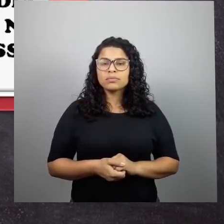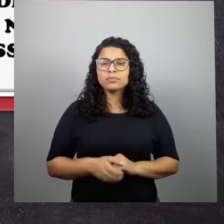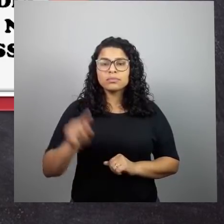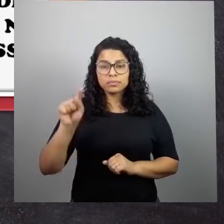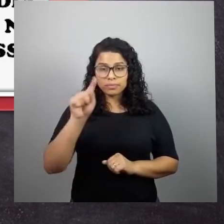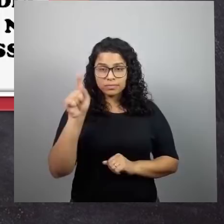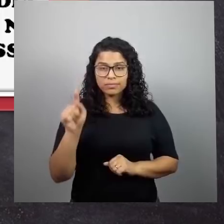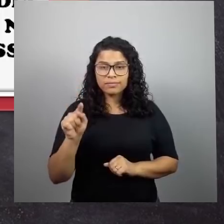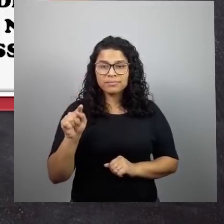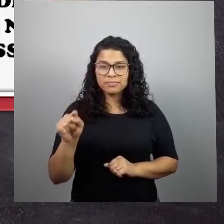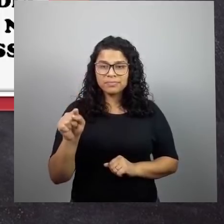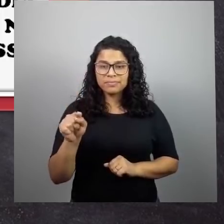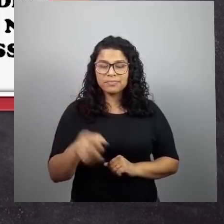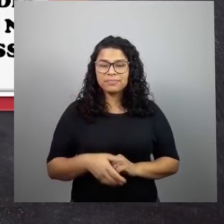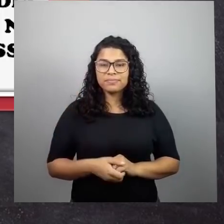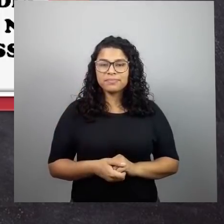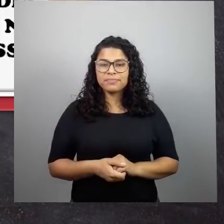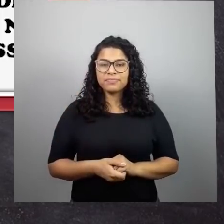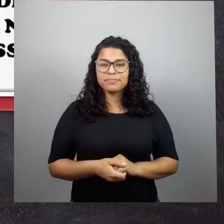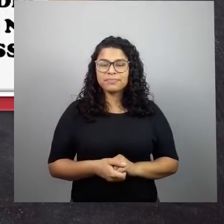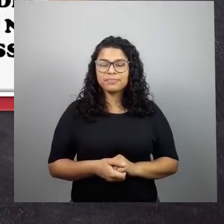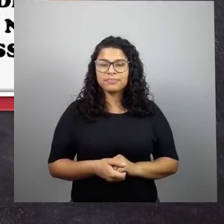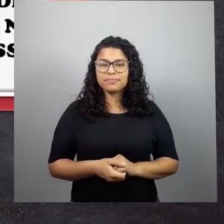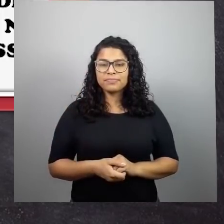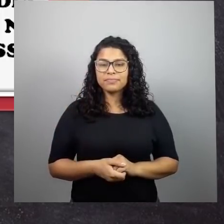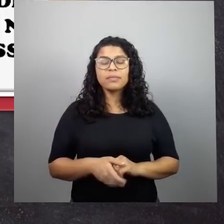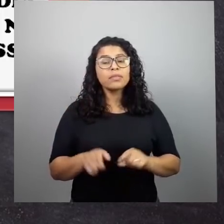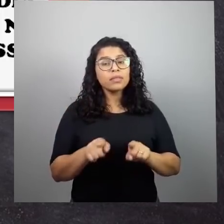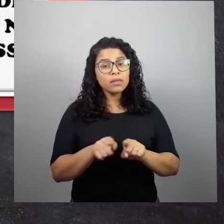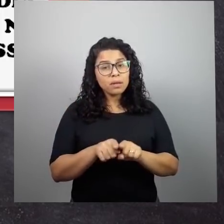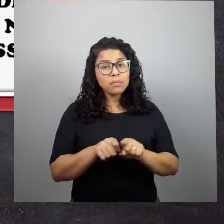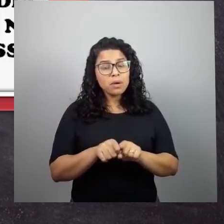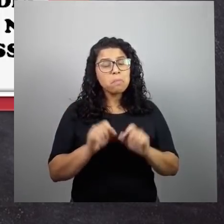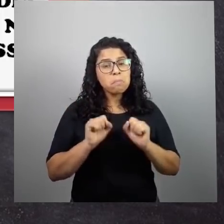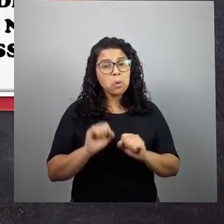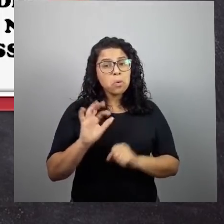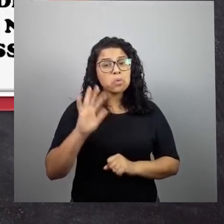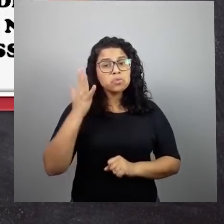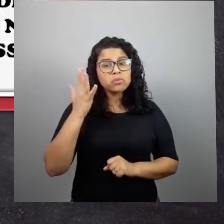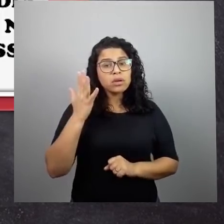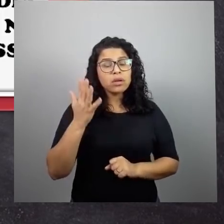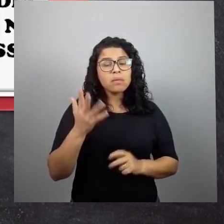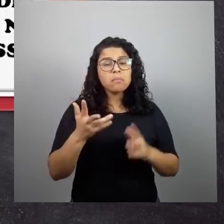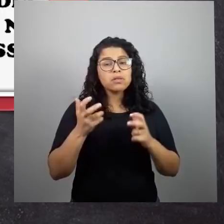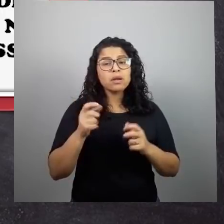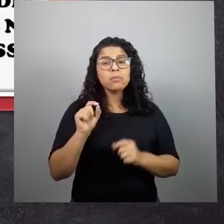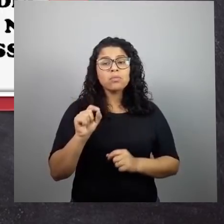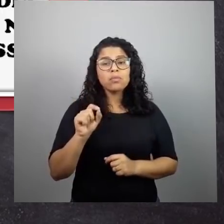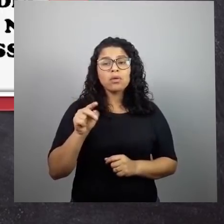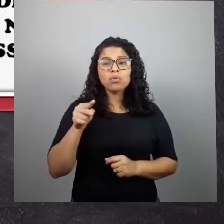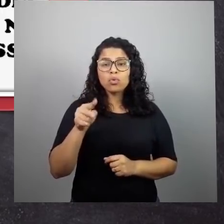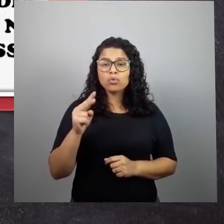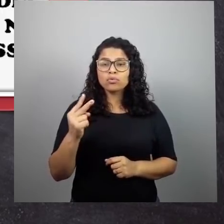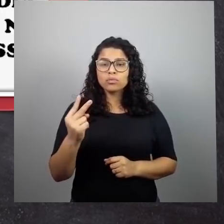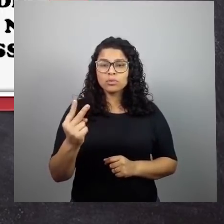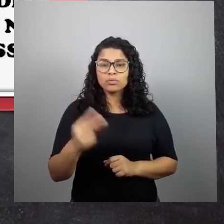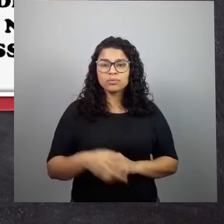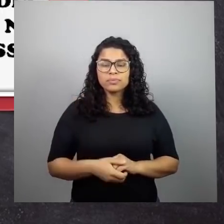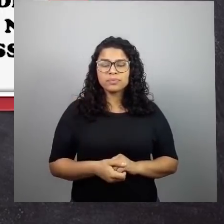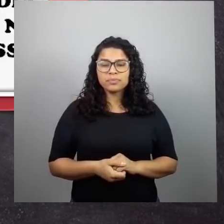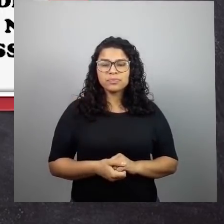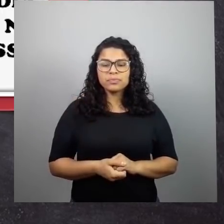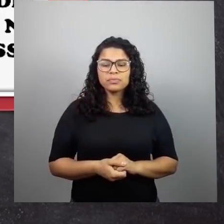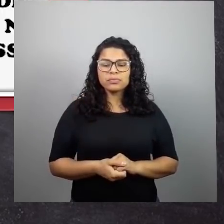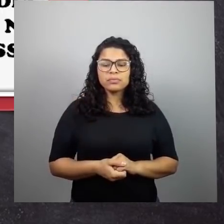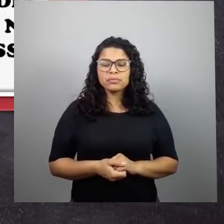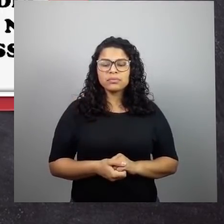ponto de interrogação e, muitas vezes, nós vemos também 2